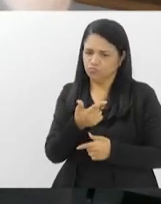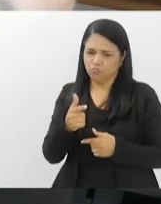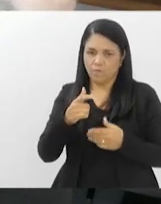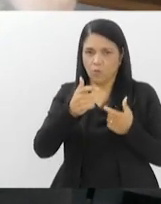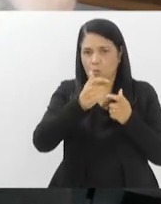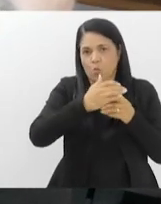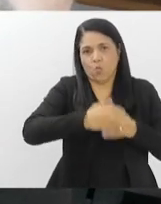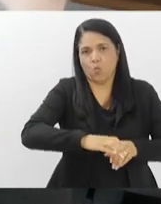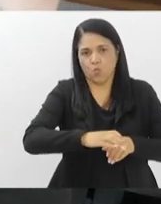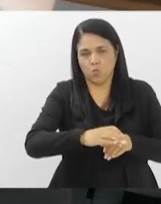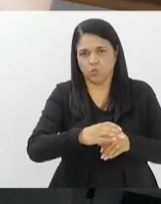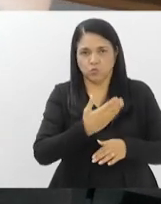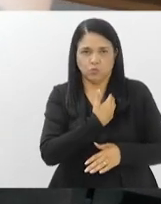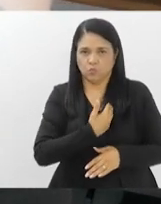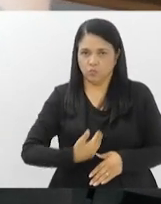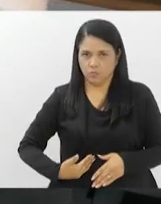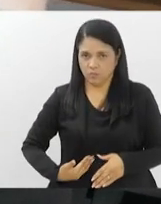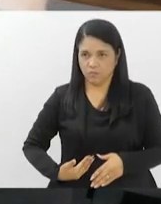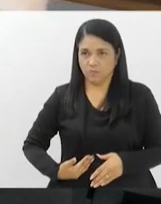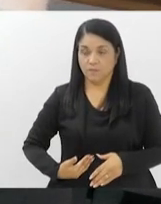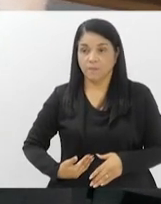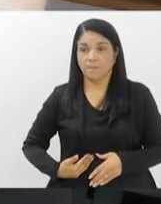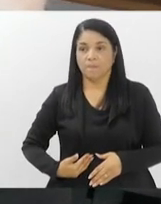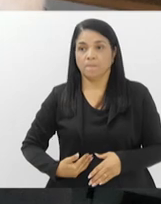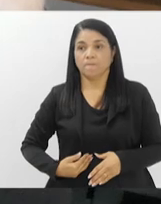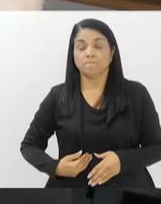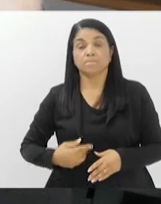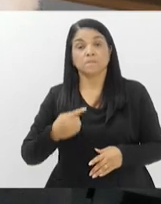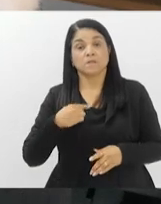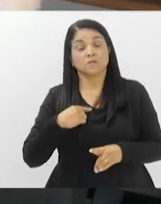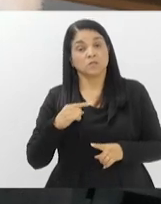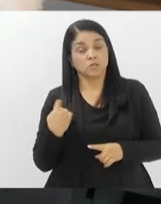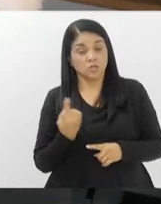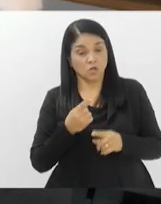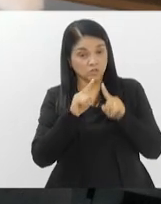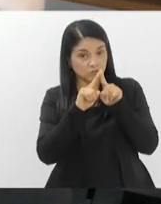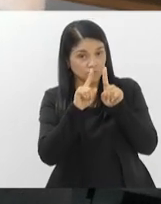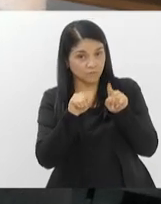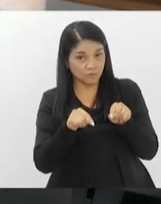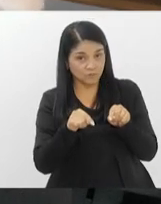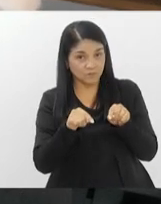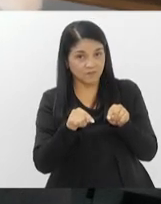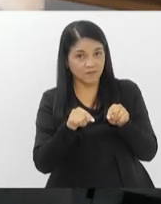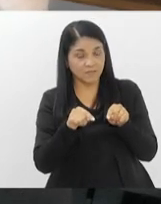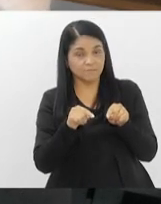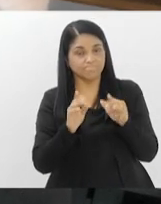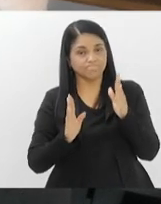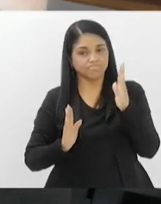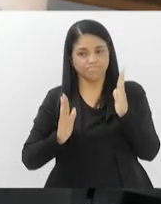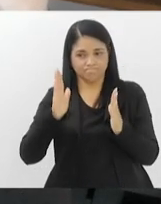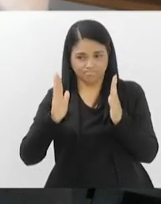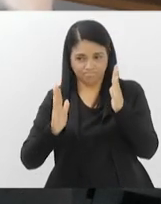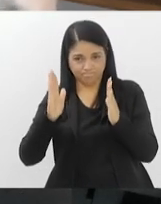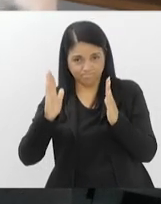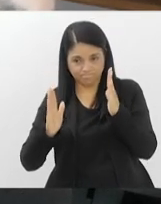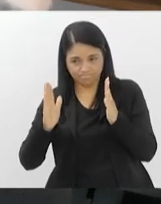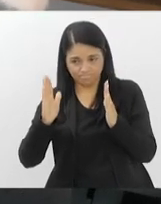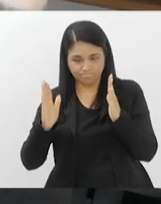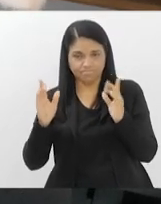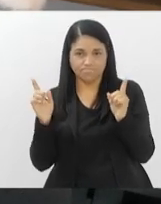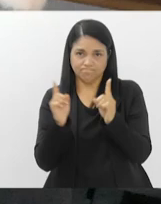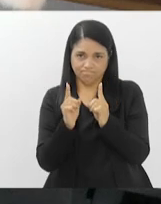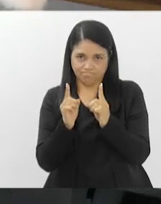Né? E nós somos um funcionário absolutamente temporário. Né? Eu acho